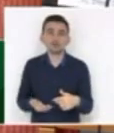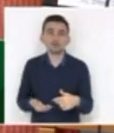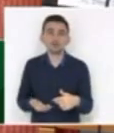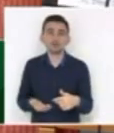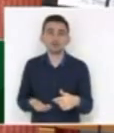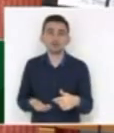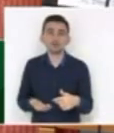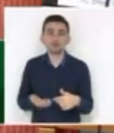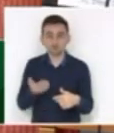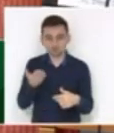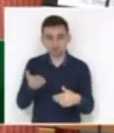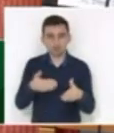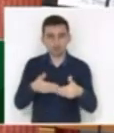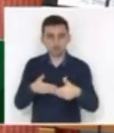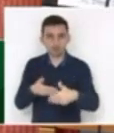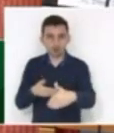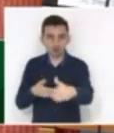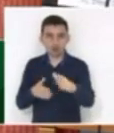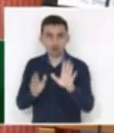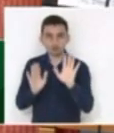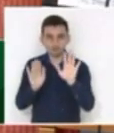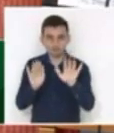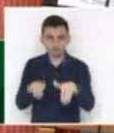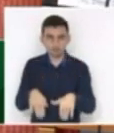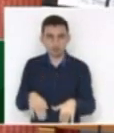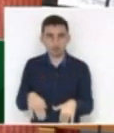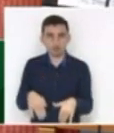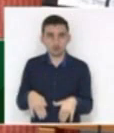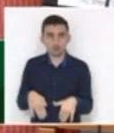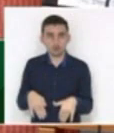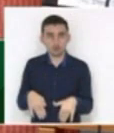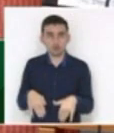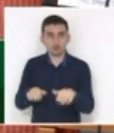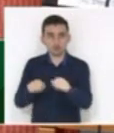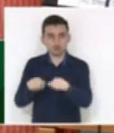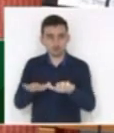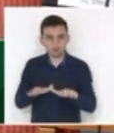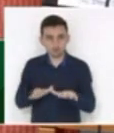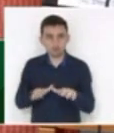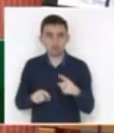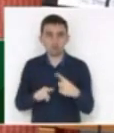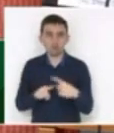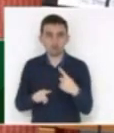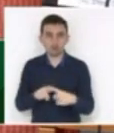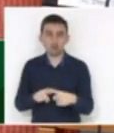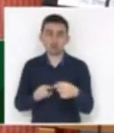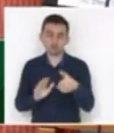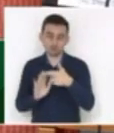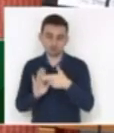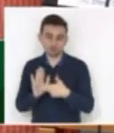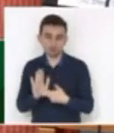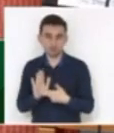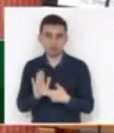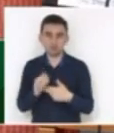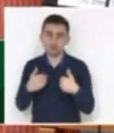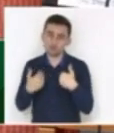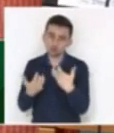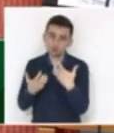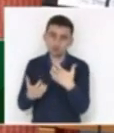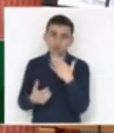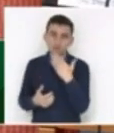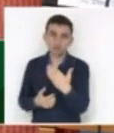tendência de encerrar a sessão até por conta do regimento. Eu queria pedir de